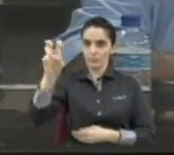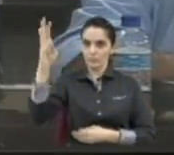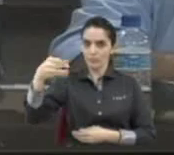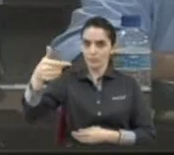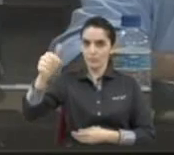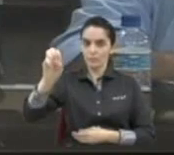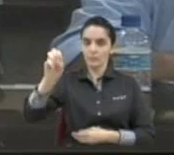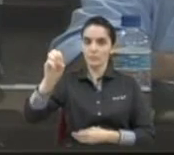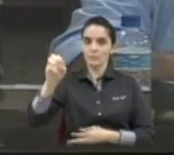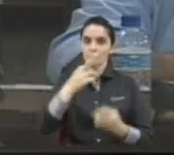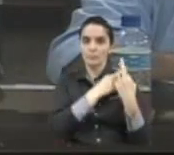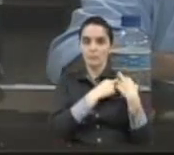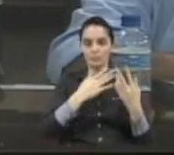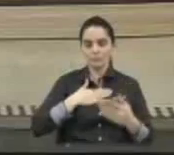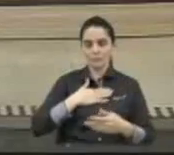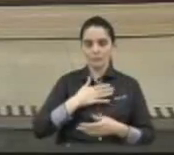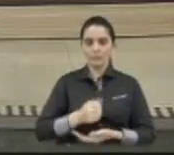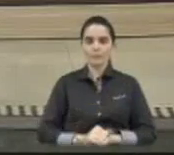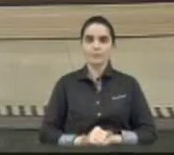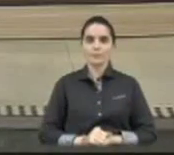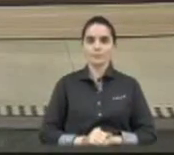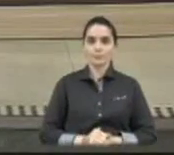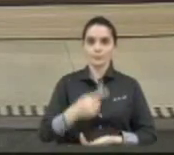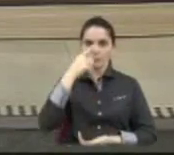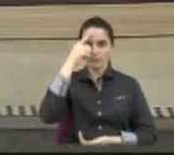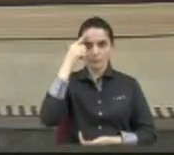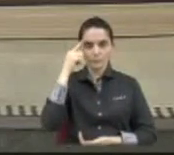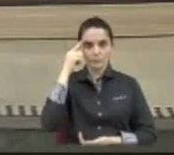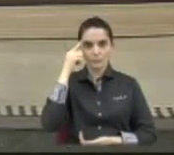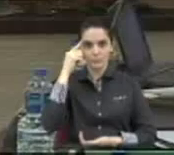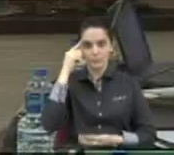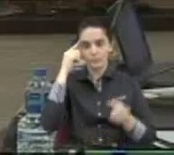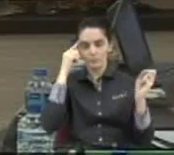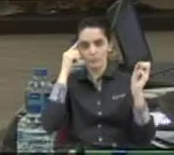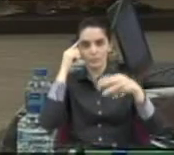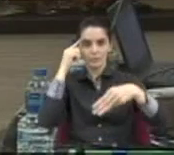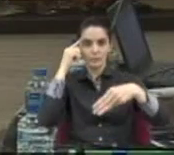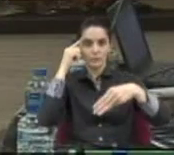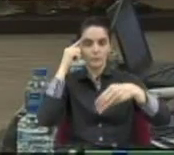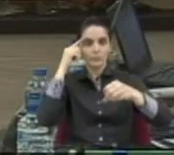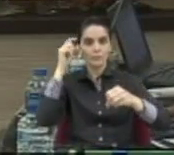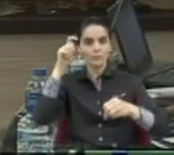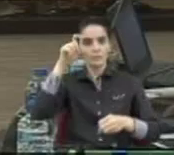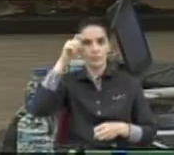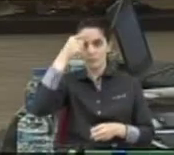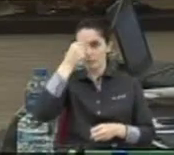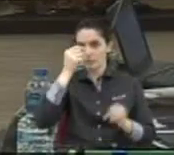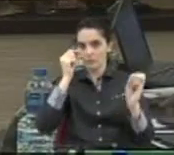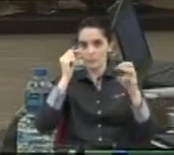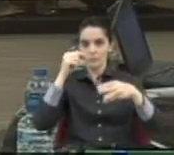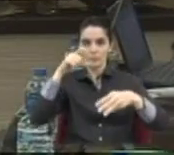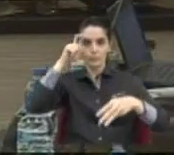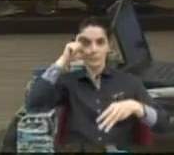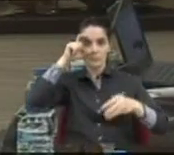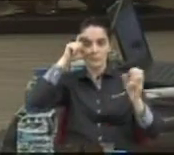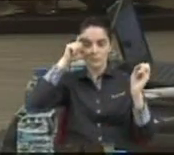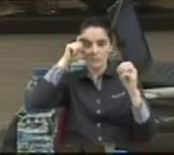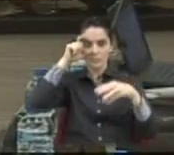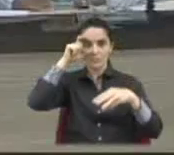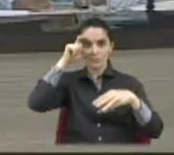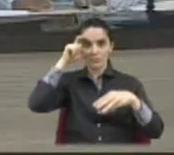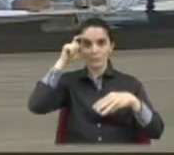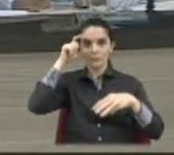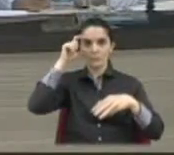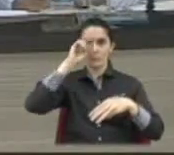4745/15, de minha autoria. Muito obrigado, senhor presidente. Vereador Wilson. Sim. Vereador Dinho. Sim. Vereador Farid. Sim.